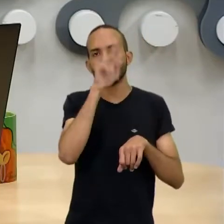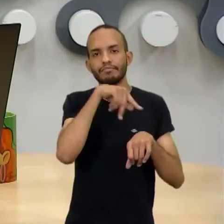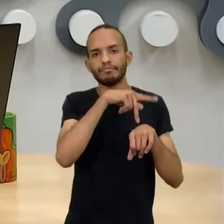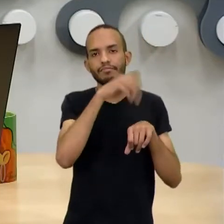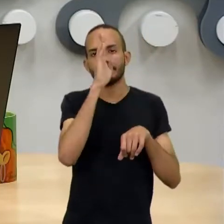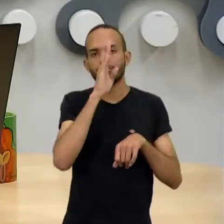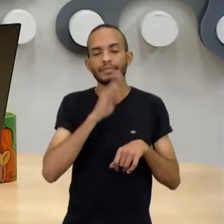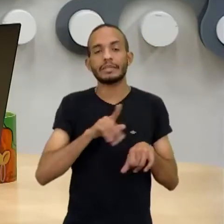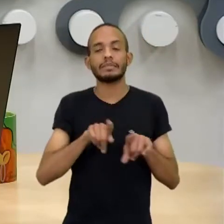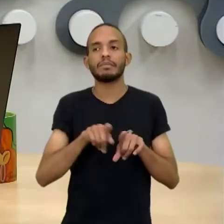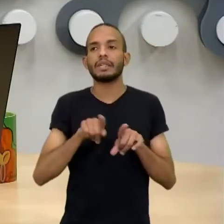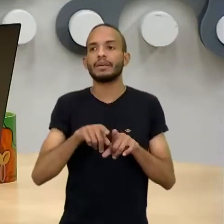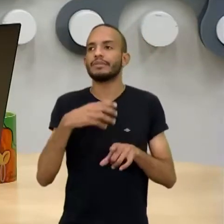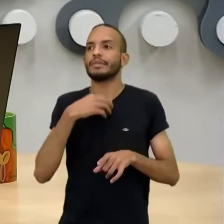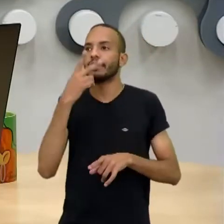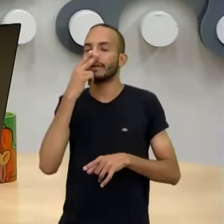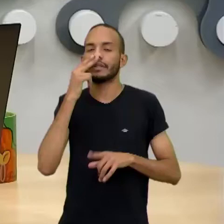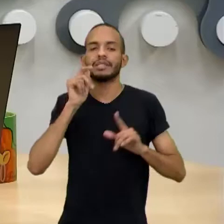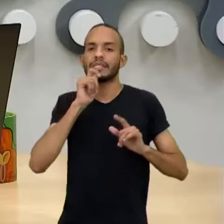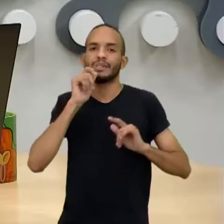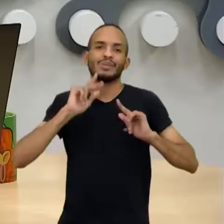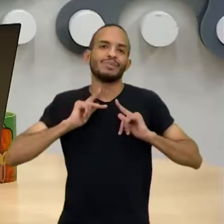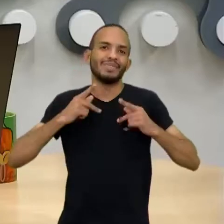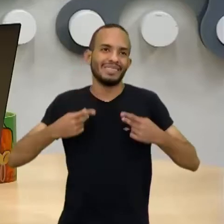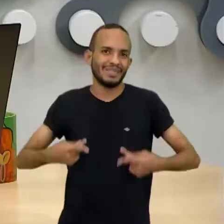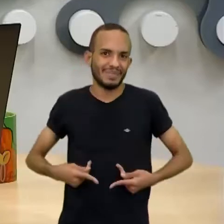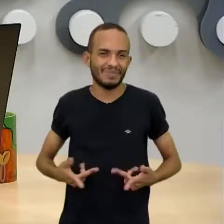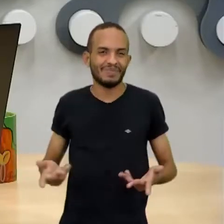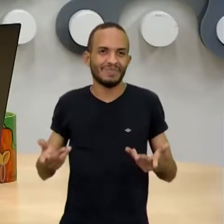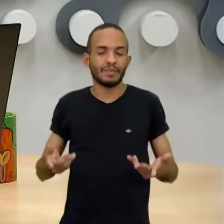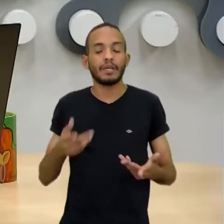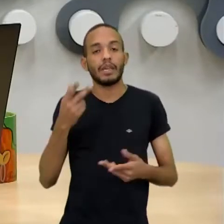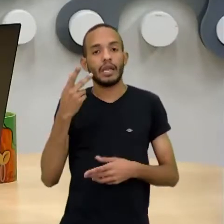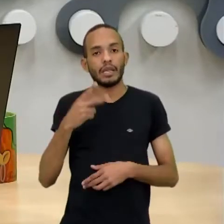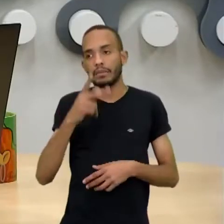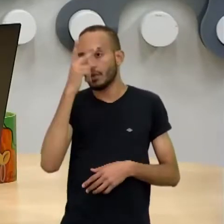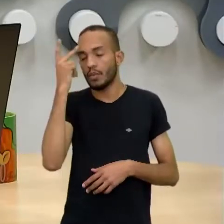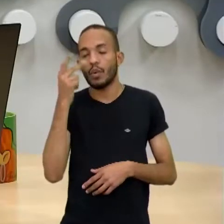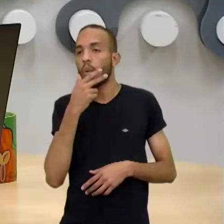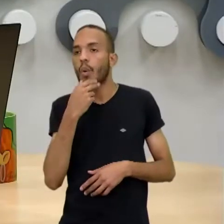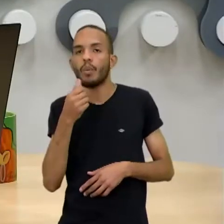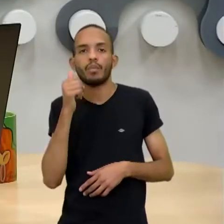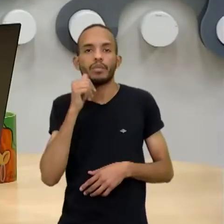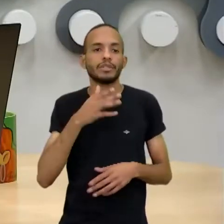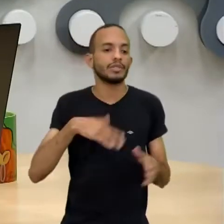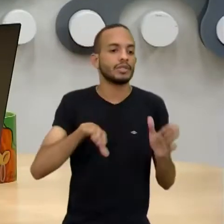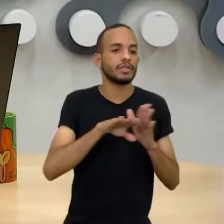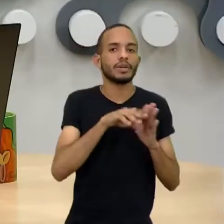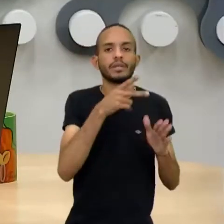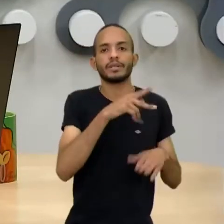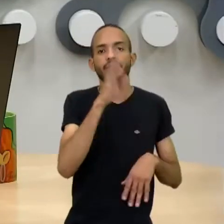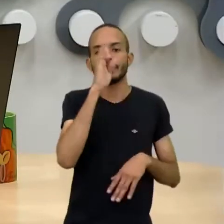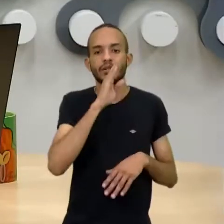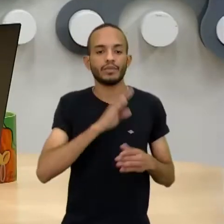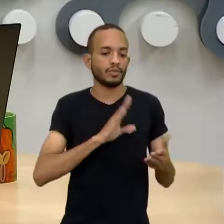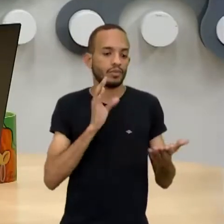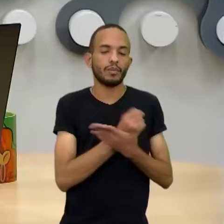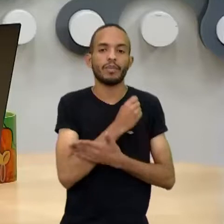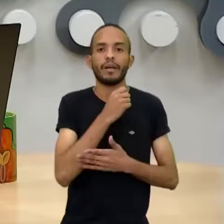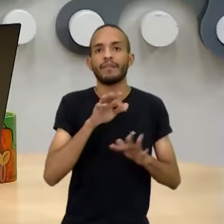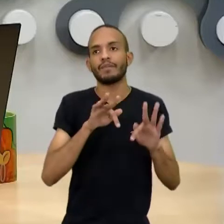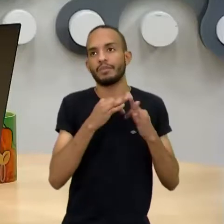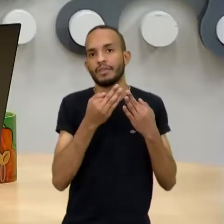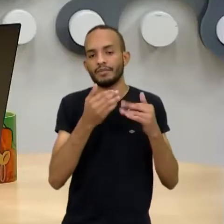da desumanização, né? Na escravização aqui na América, esse homem e essa mulher, quando chegam, primeiro é retirado deles